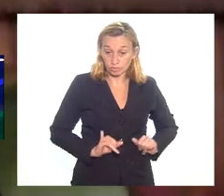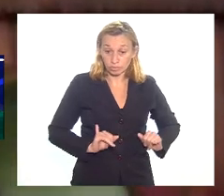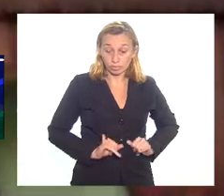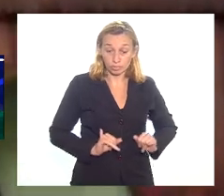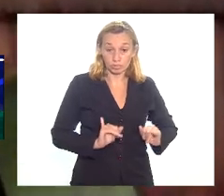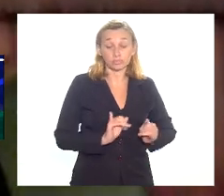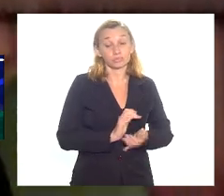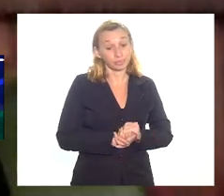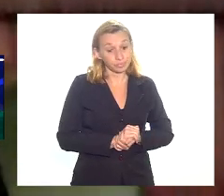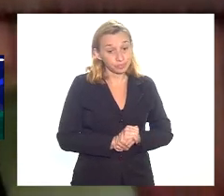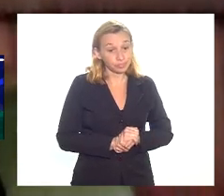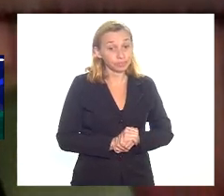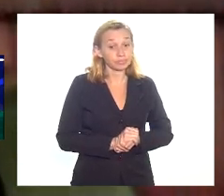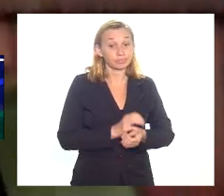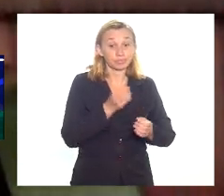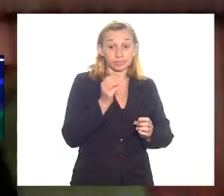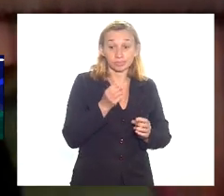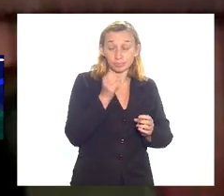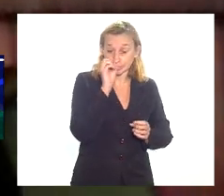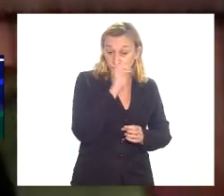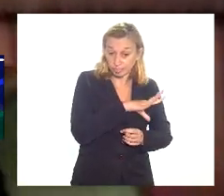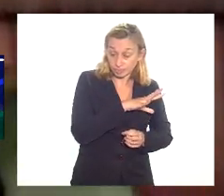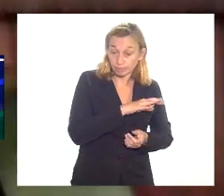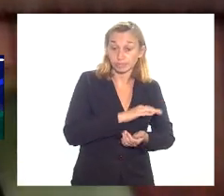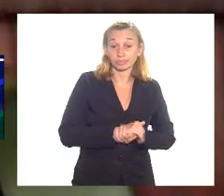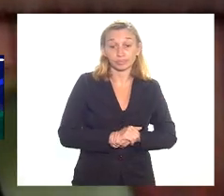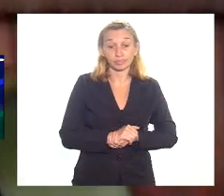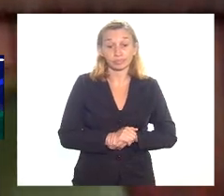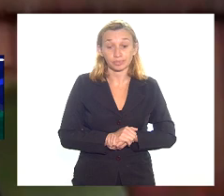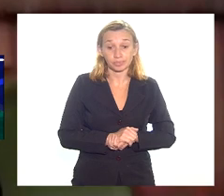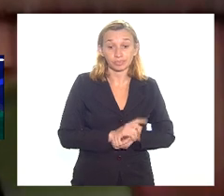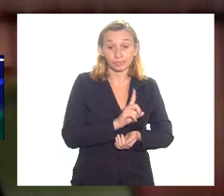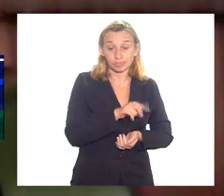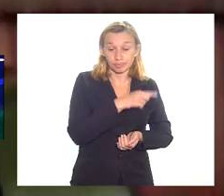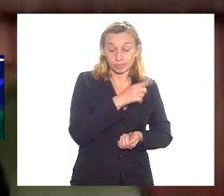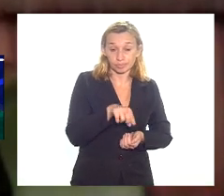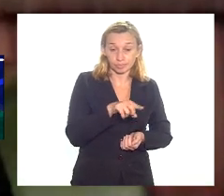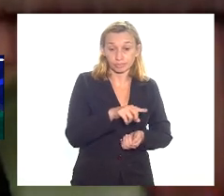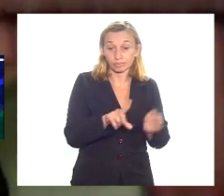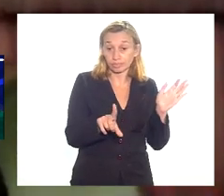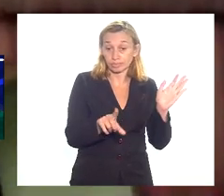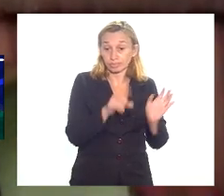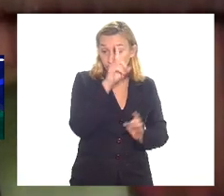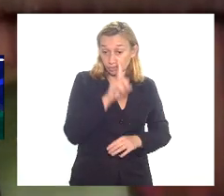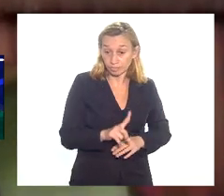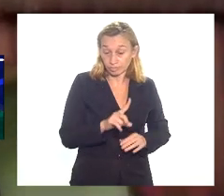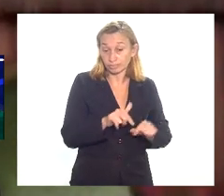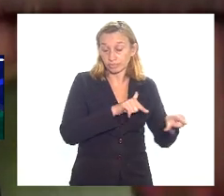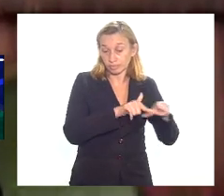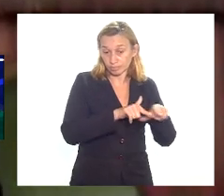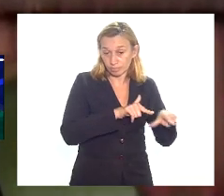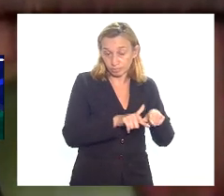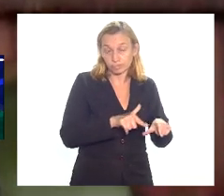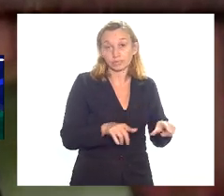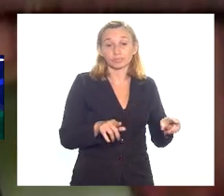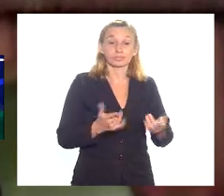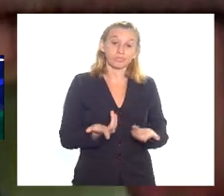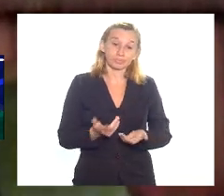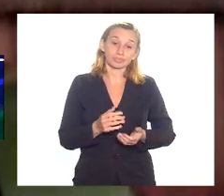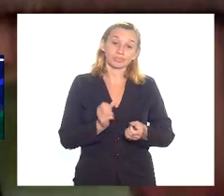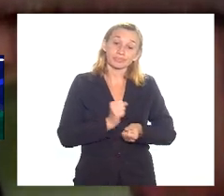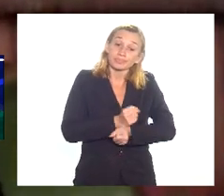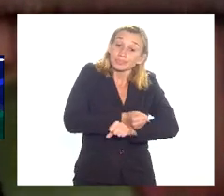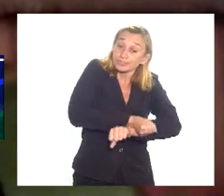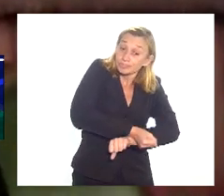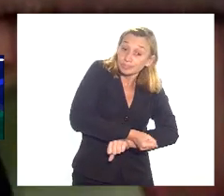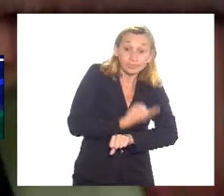situações extremas de abuso, violações de direitos trabalhistas e situações análogas à escravidão.